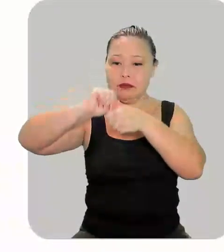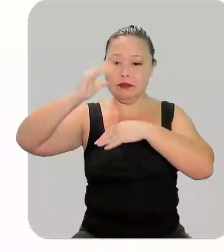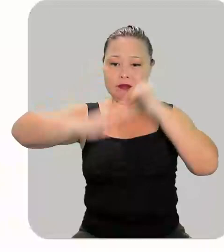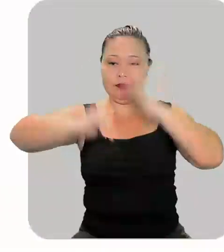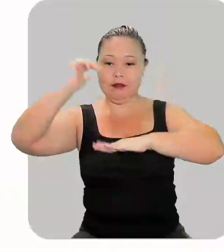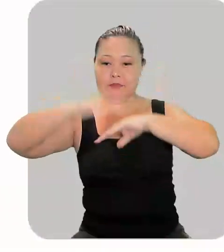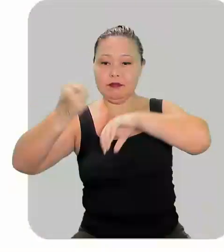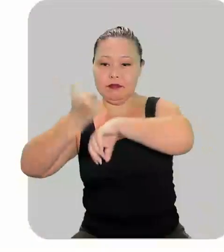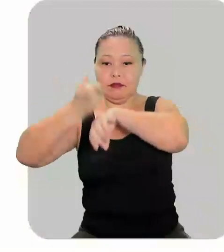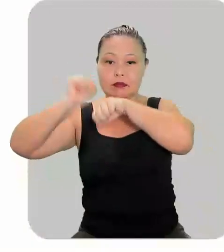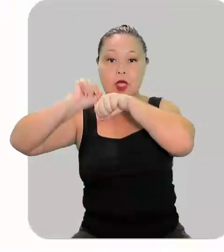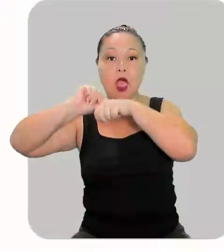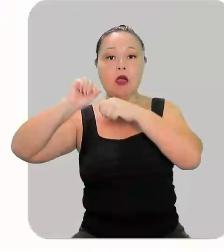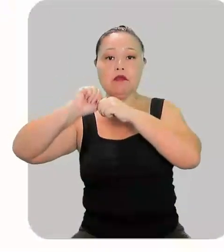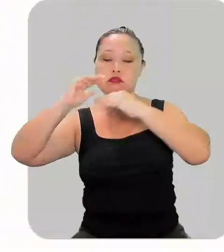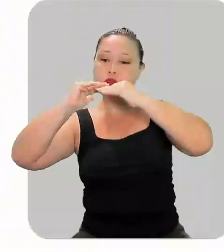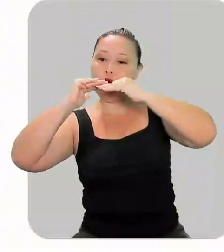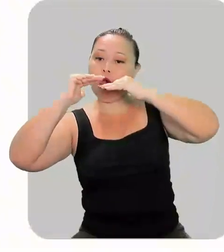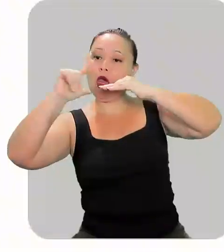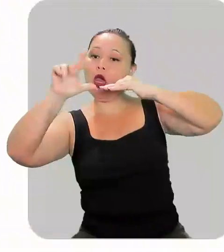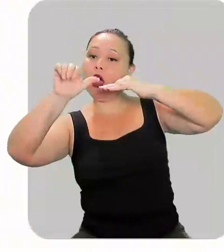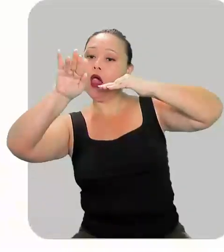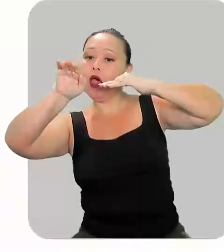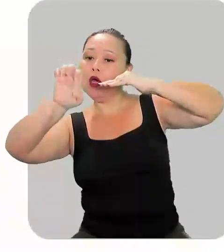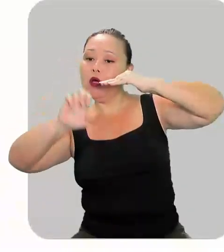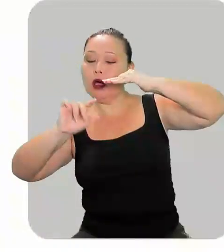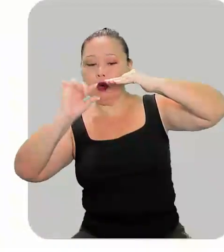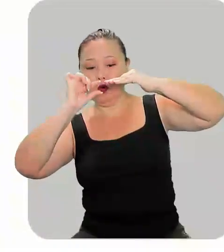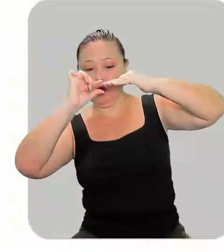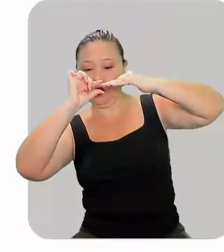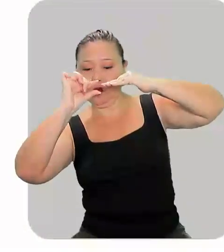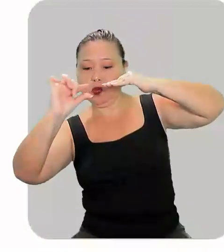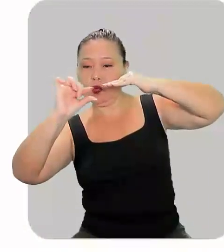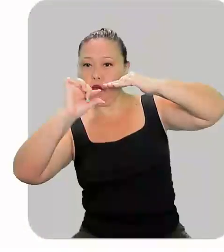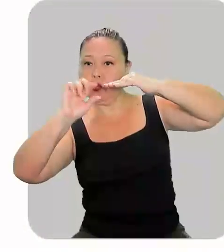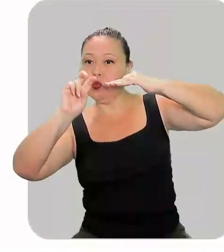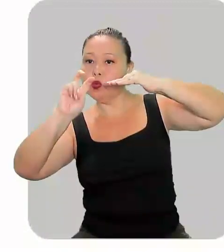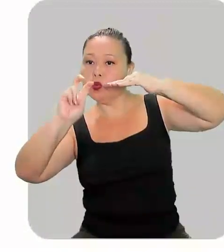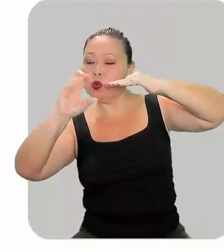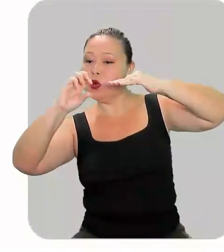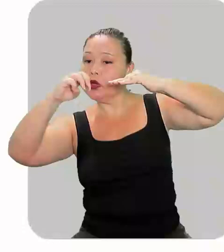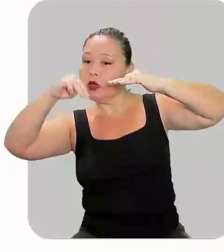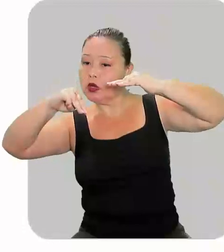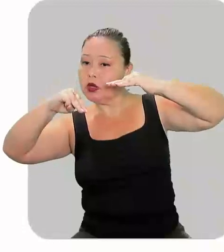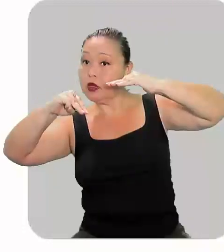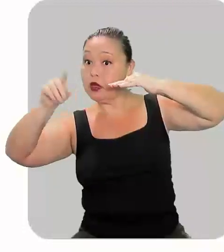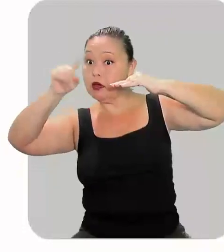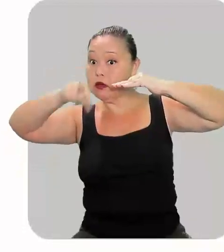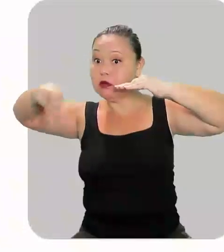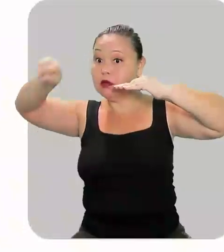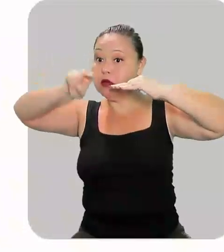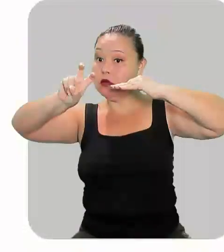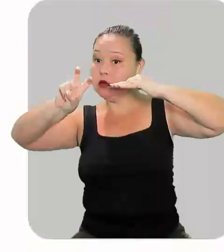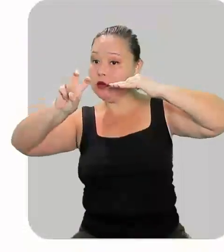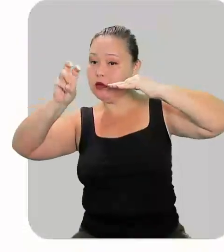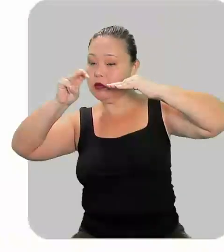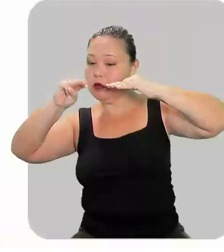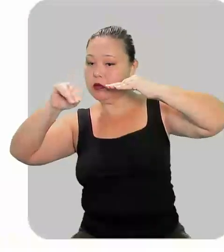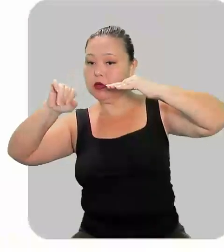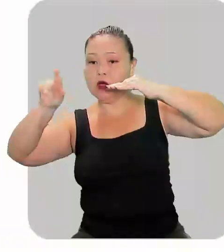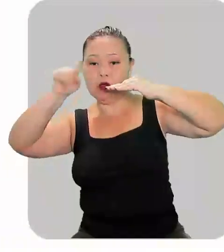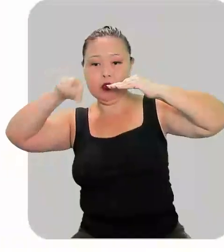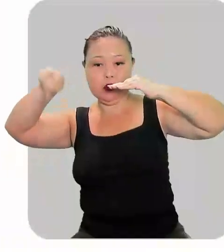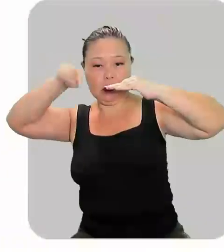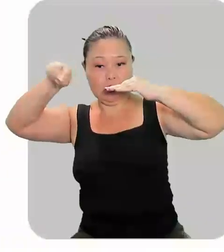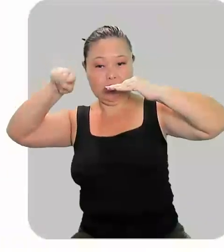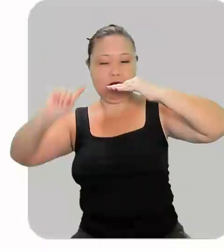uma laje com espessura de 5 centímetros. Já tica aí, ó, 5 centímetros. Vou pegar até o marca-texto,